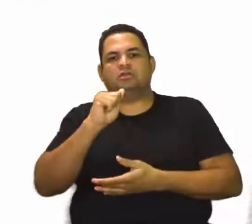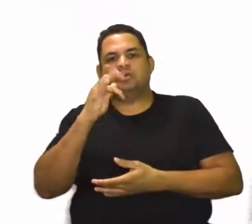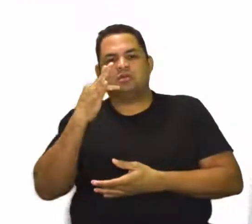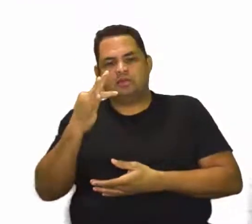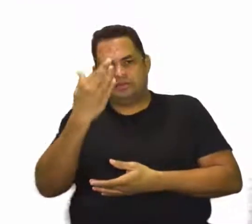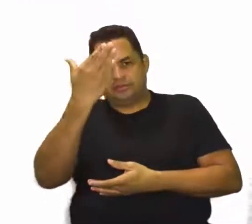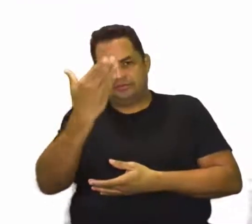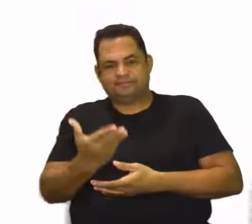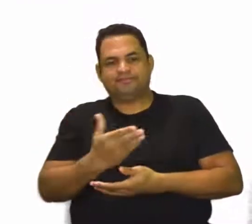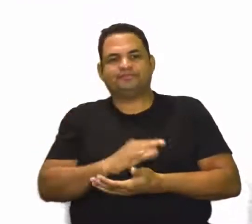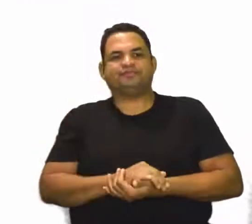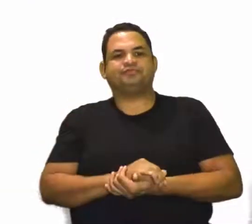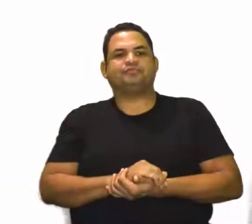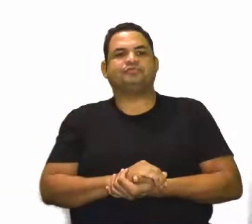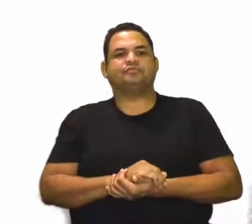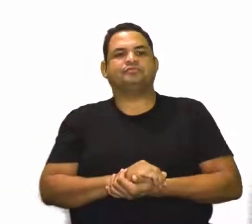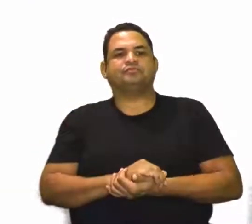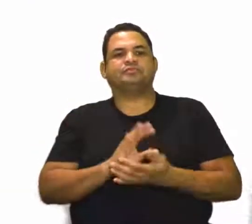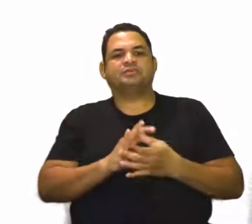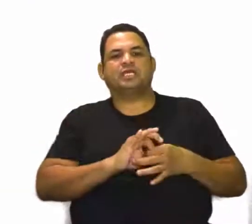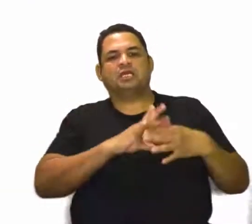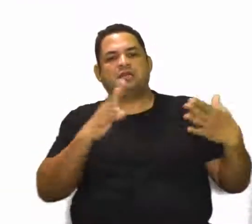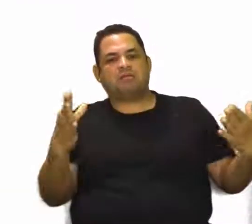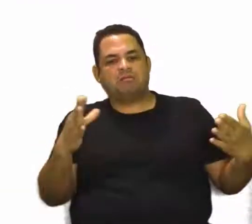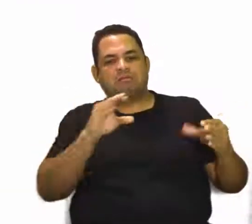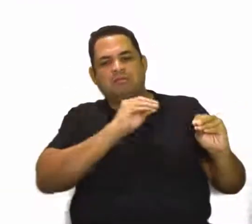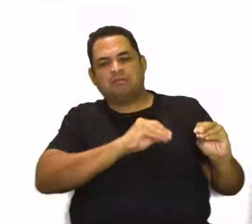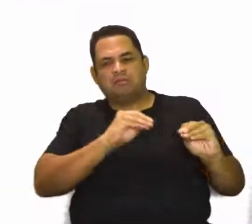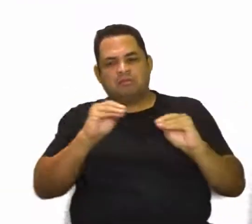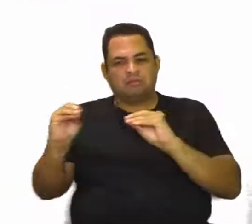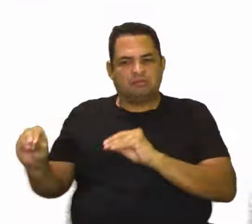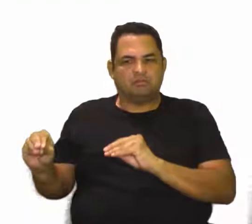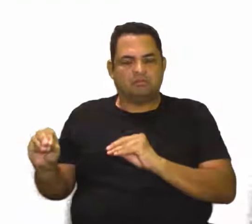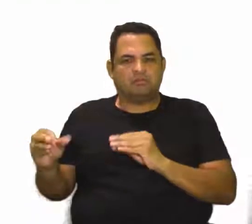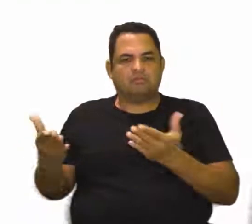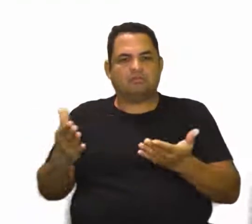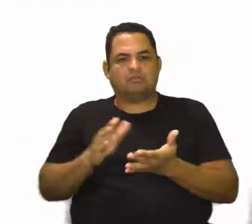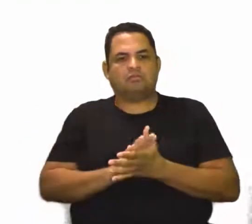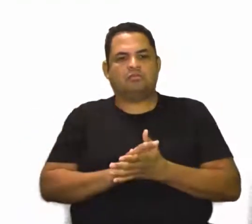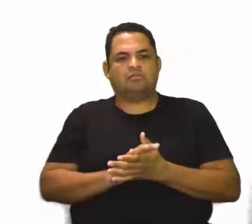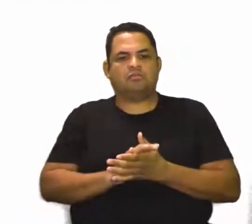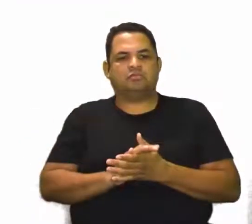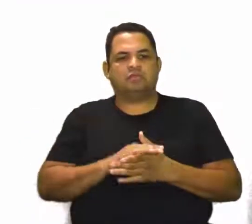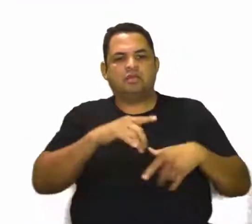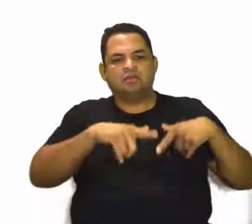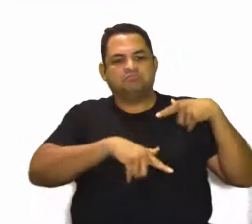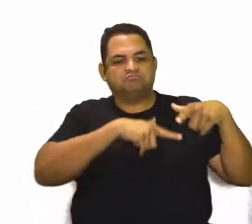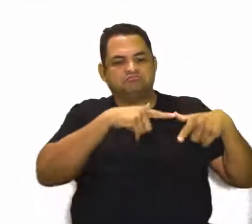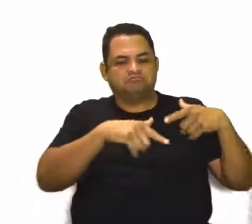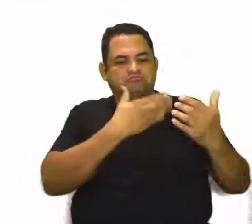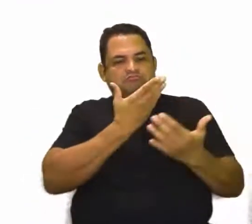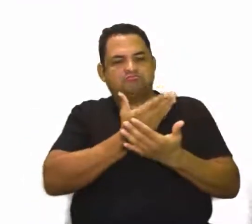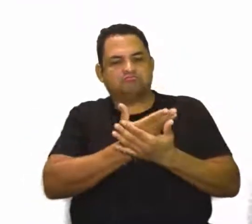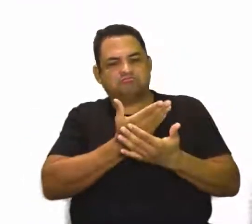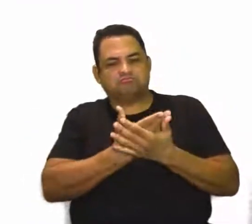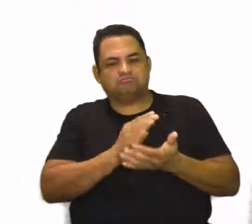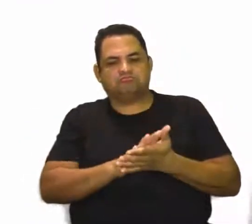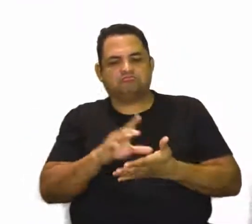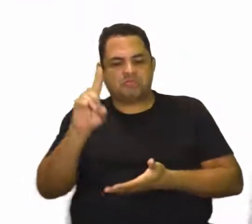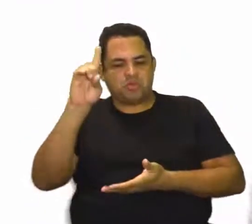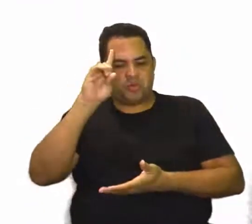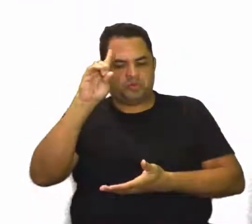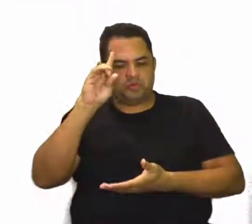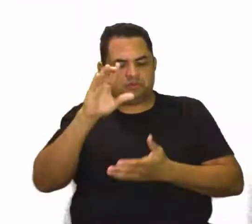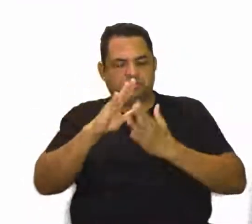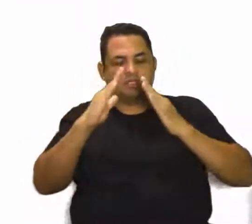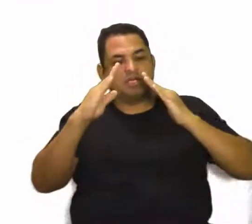mencionei anteriormente, seja o tempo livre, o deslocamento, a atividade ocupacional, as tarefas domésticas, a